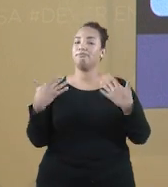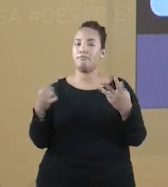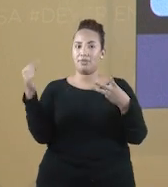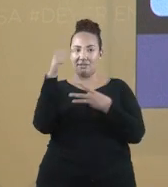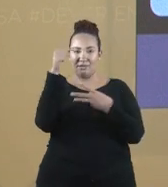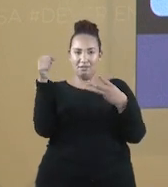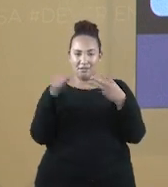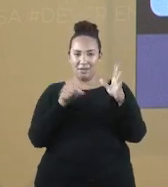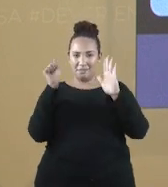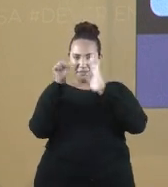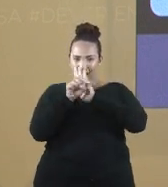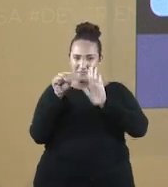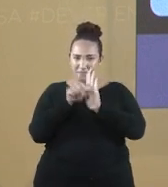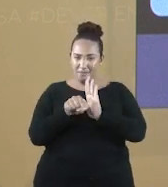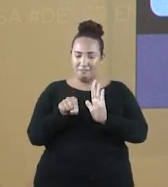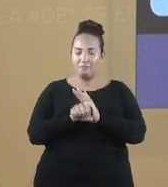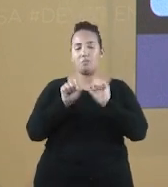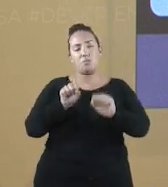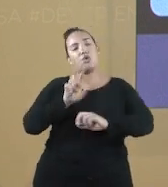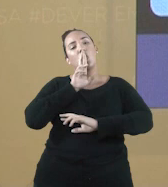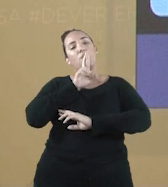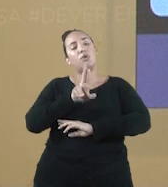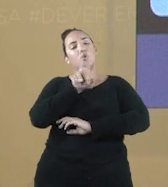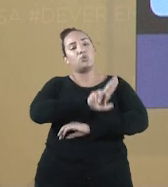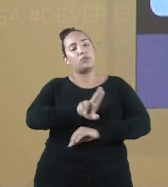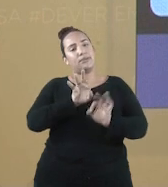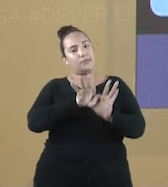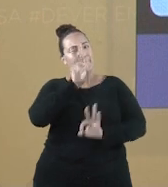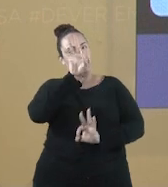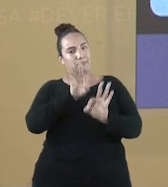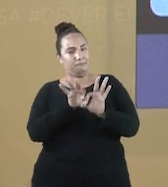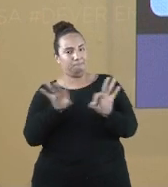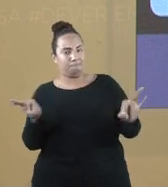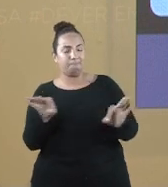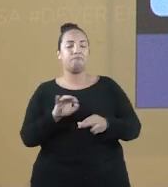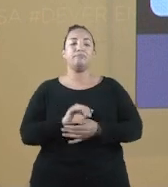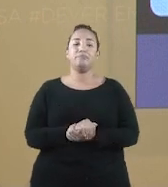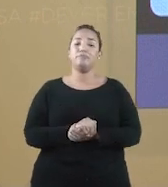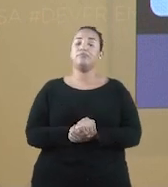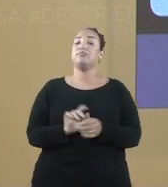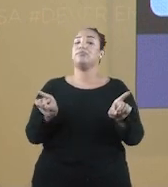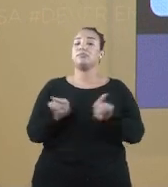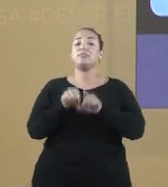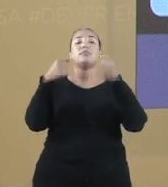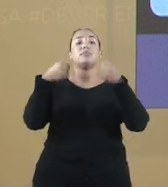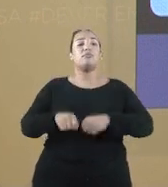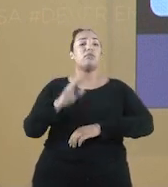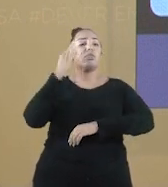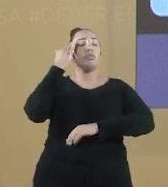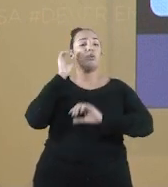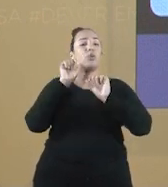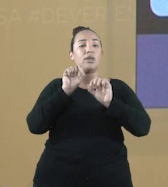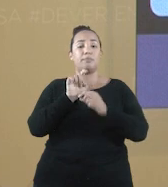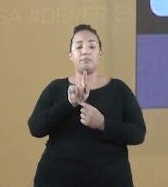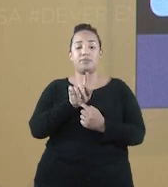essas perguntas que eu fiz, podemos respondê-las com grandezas e medidas. E devemos entender como